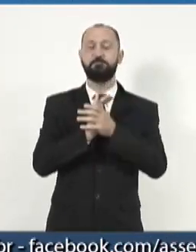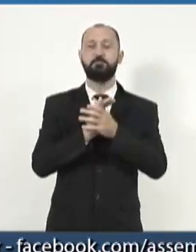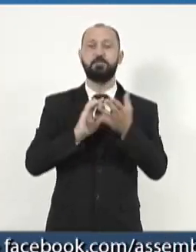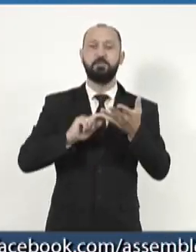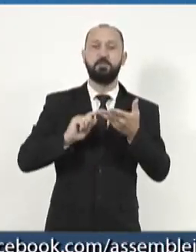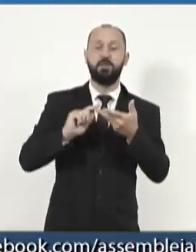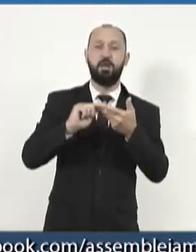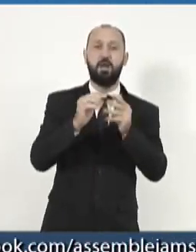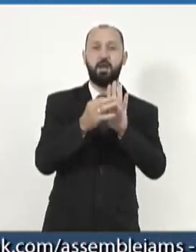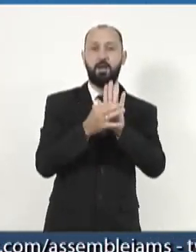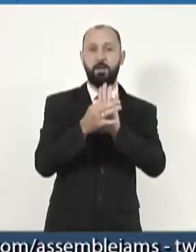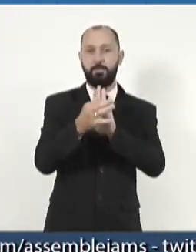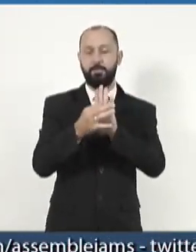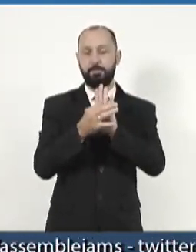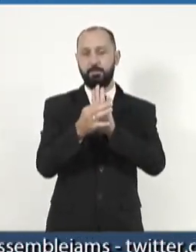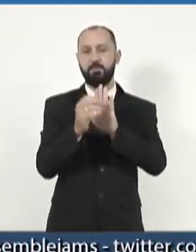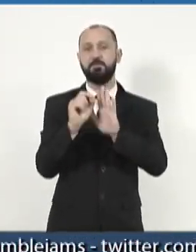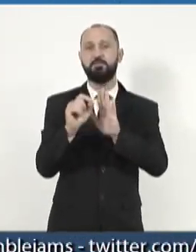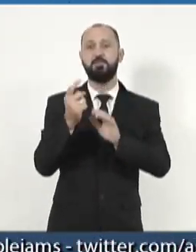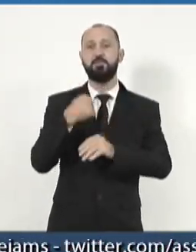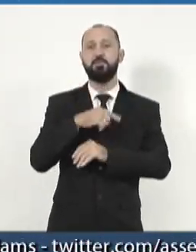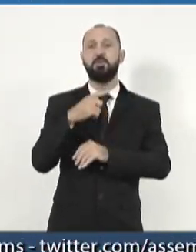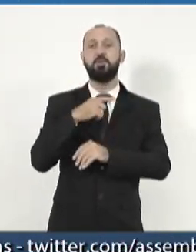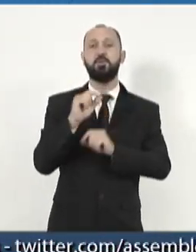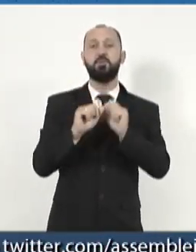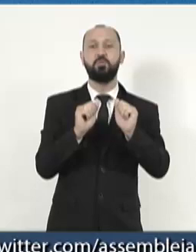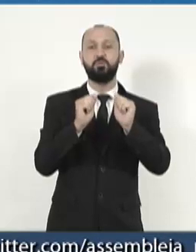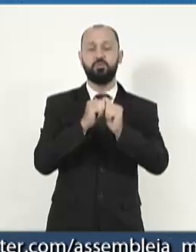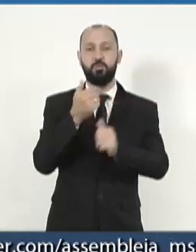entidade. Nessas 6 propostas,